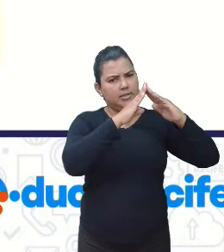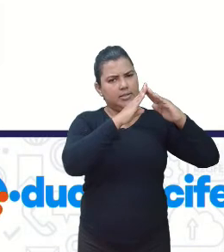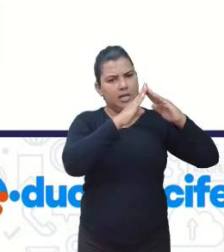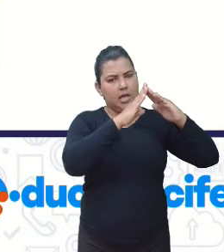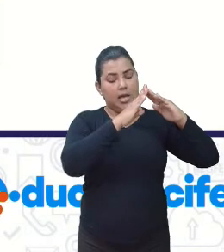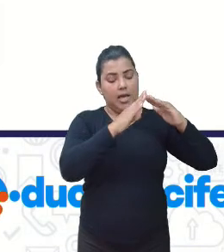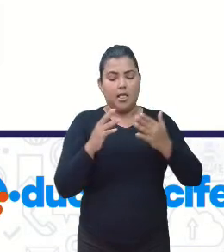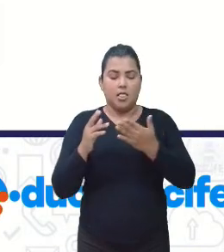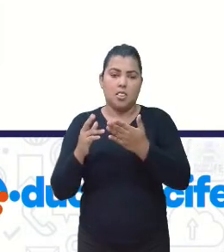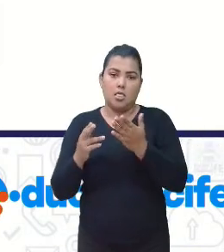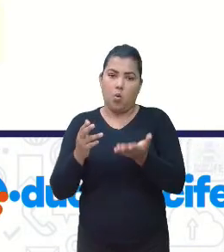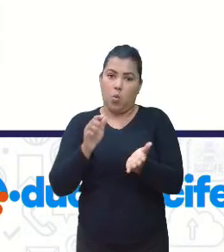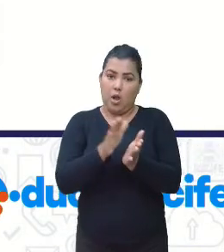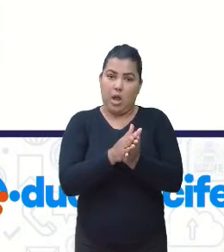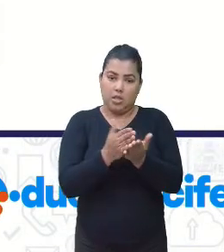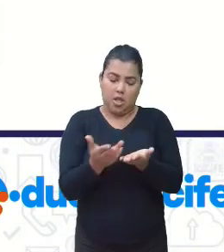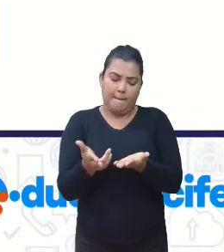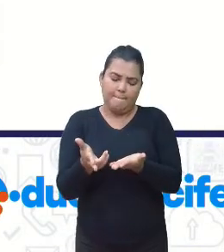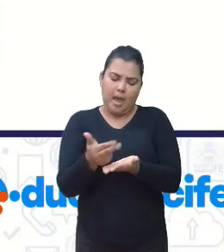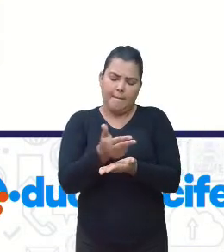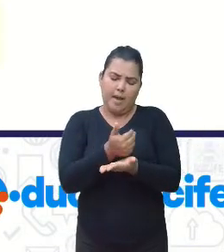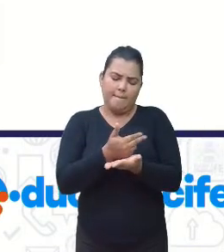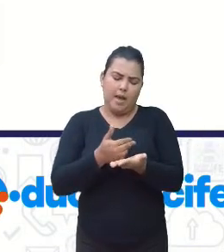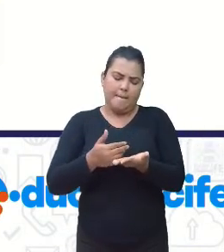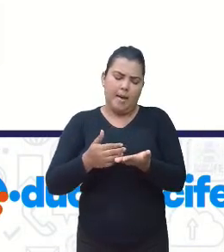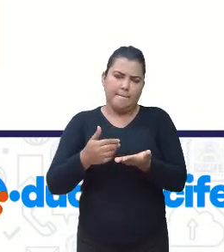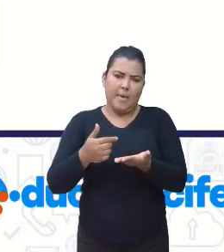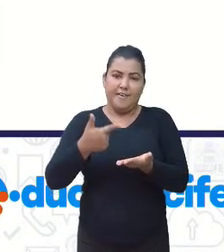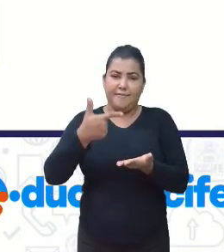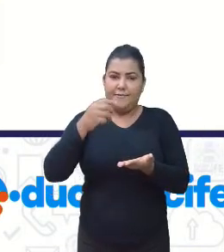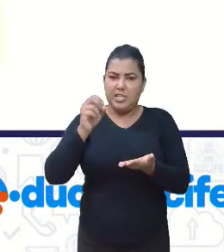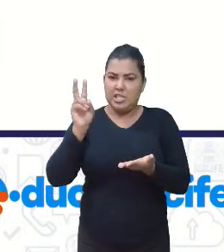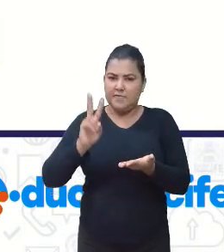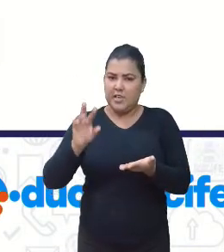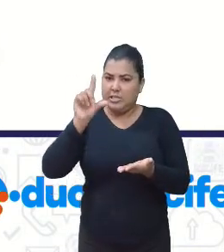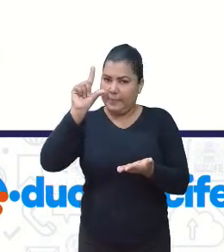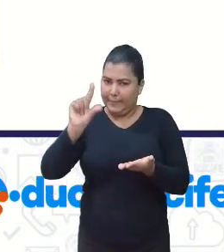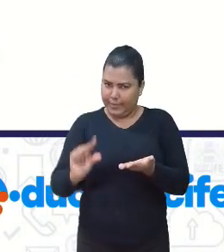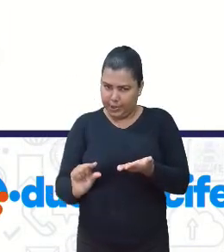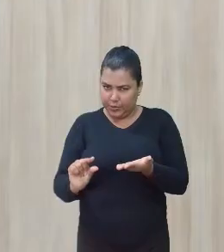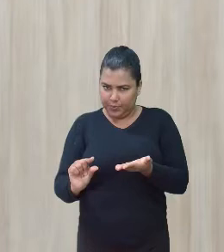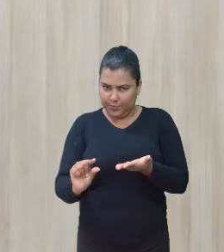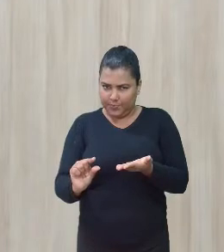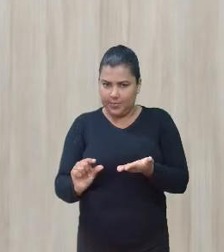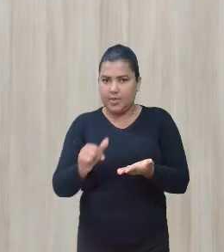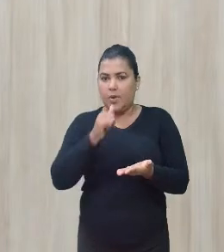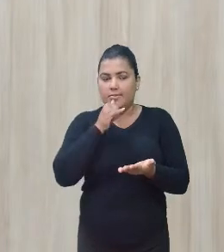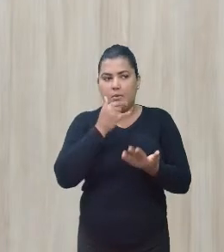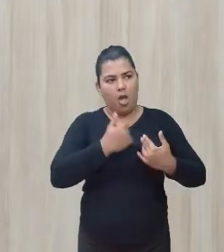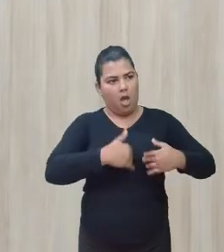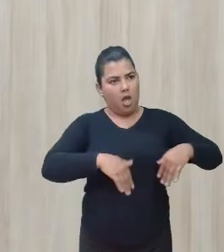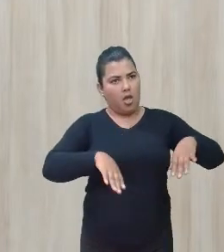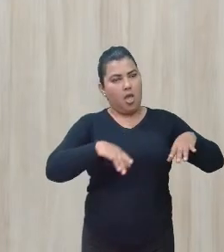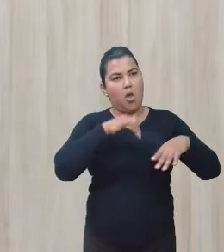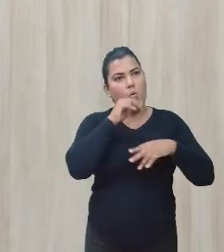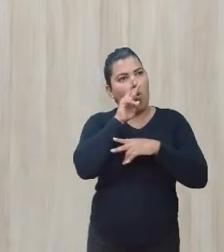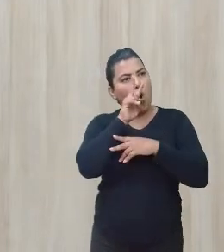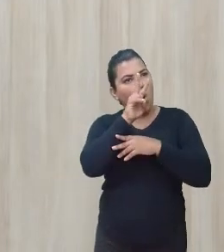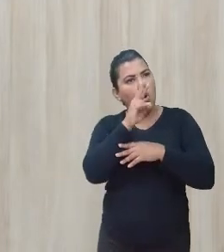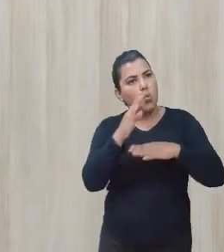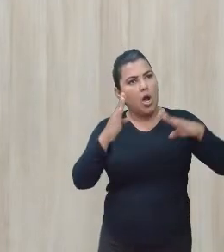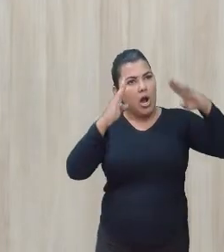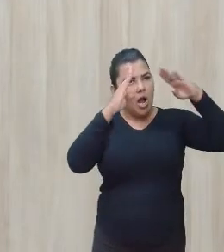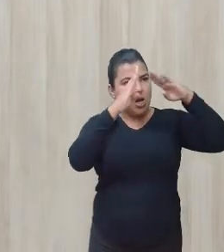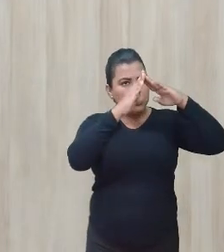em meu caderno 20 vezes menor. Então, observa que eu estou reduzindo a imagem que eu vejo de uma casa